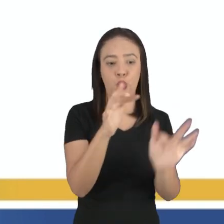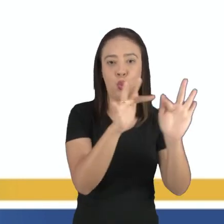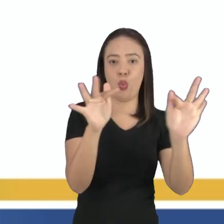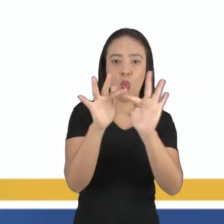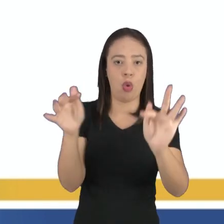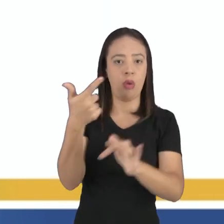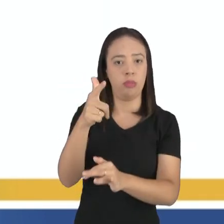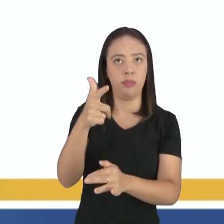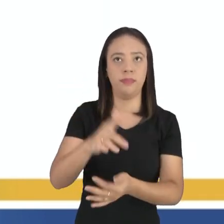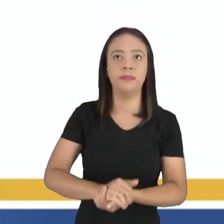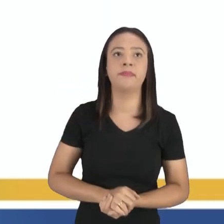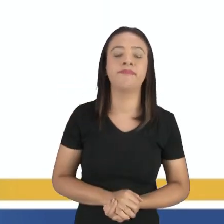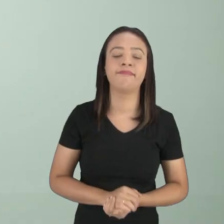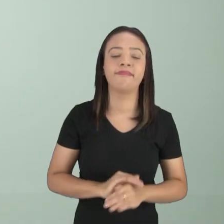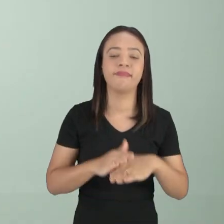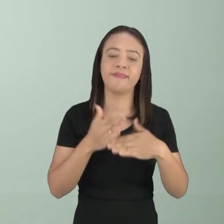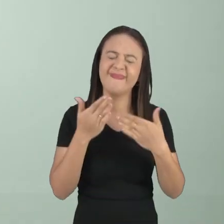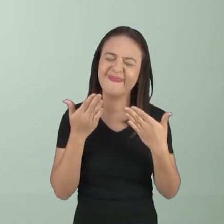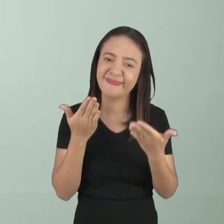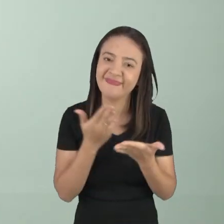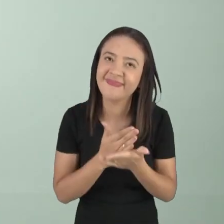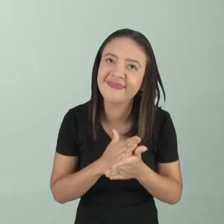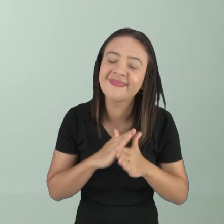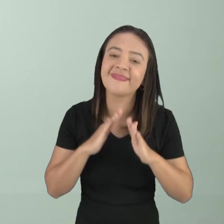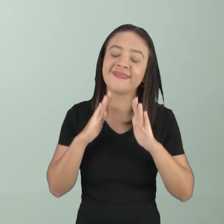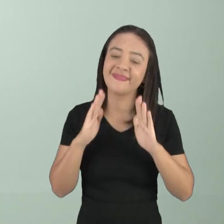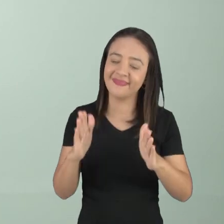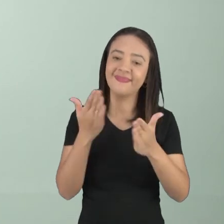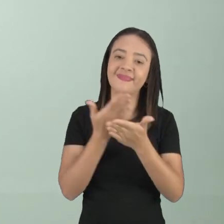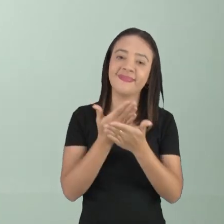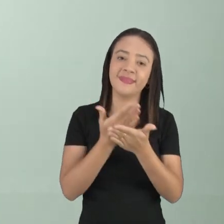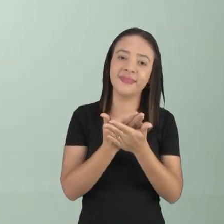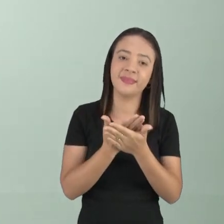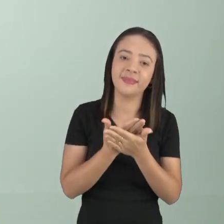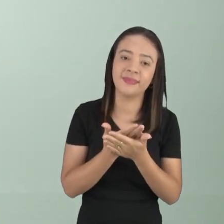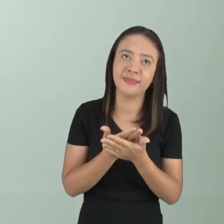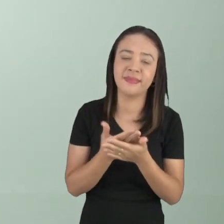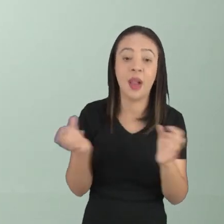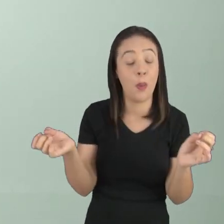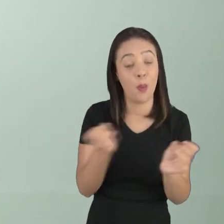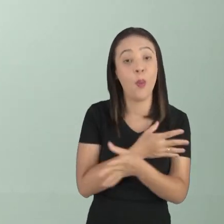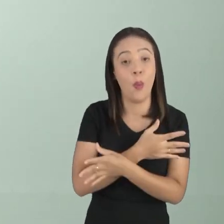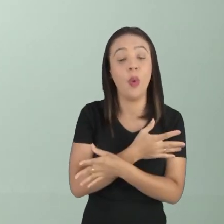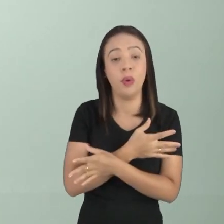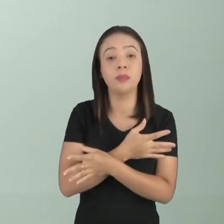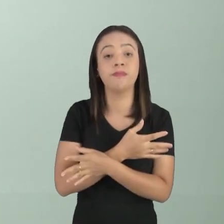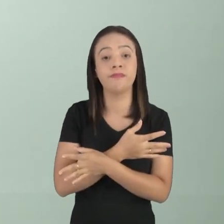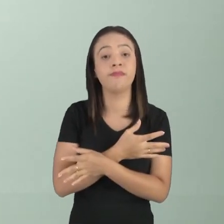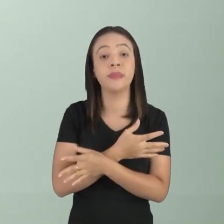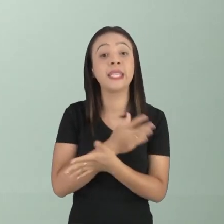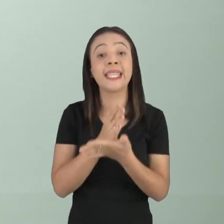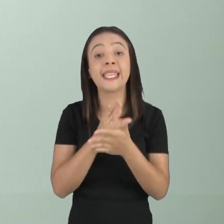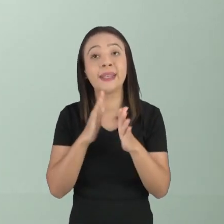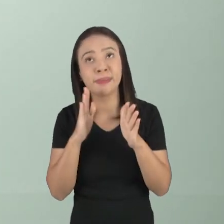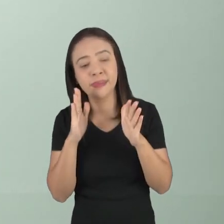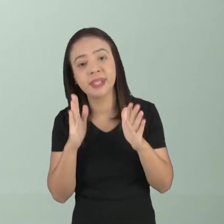certo? Então, pessoal, é isso aí, tá? Por hoje é só, tá certo? Nós estamos